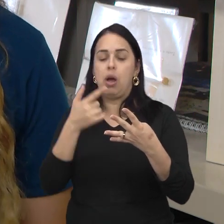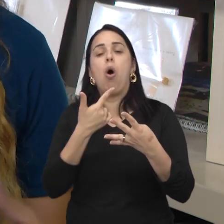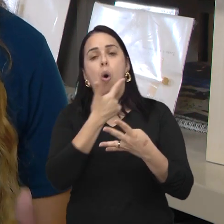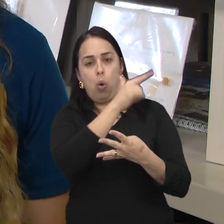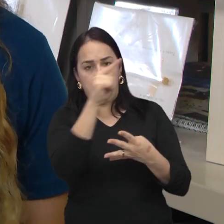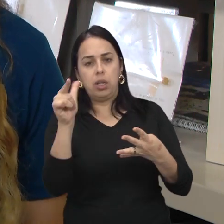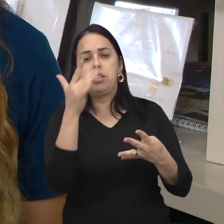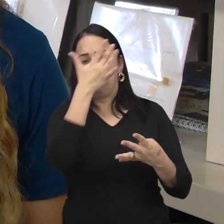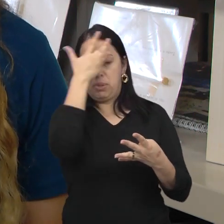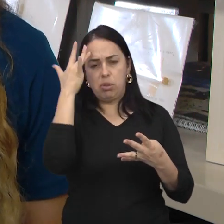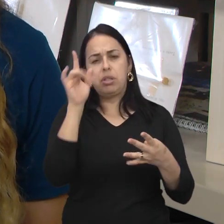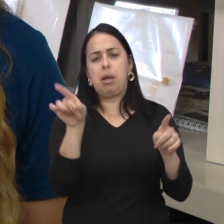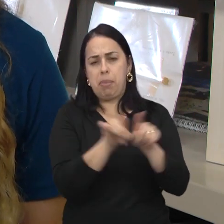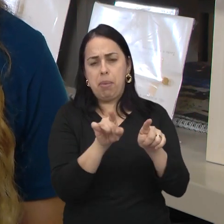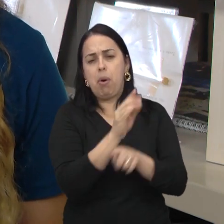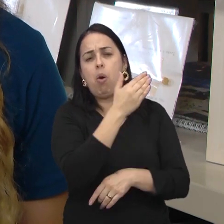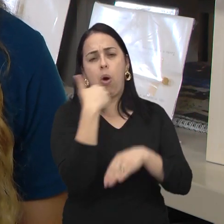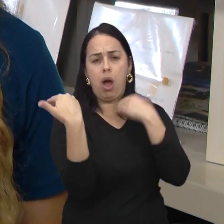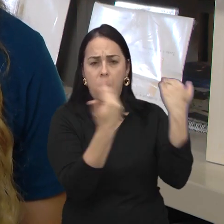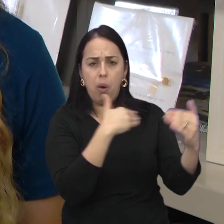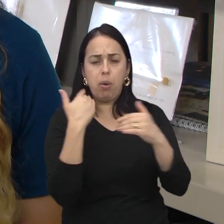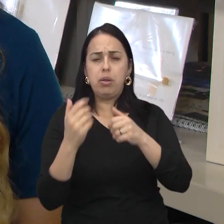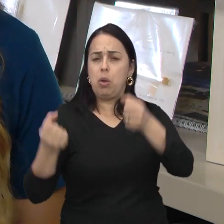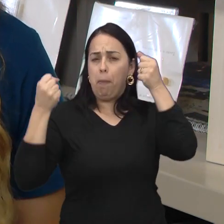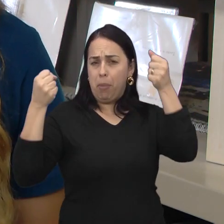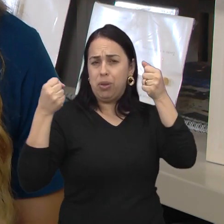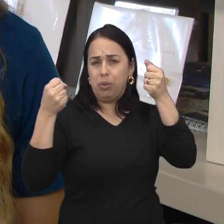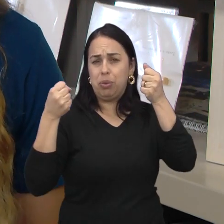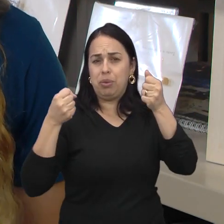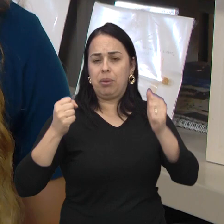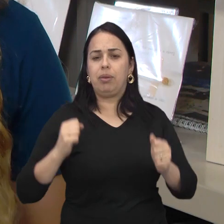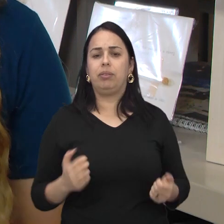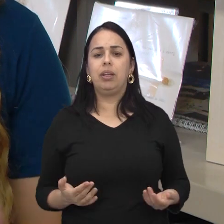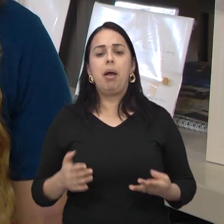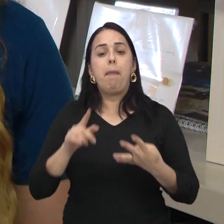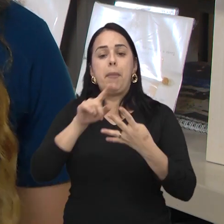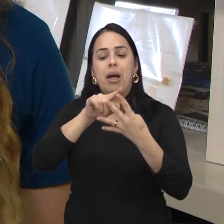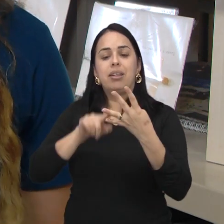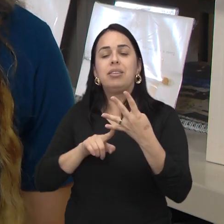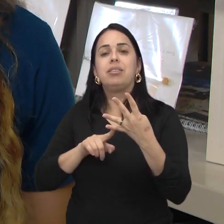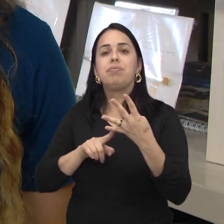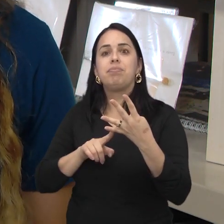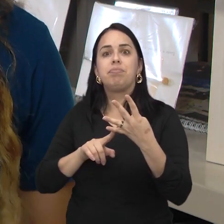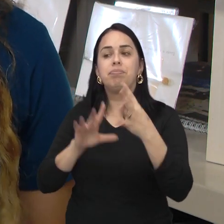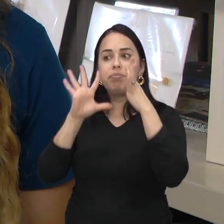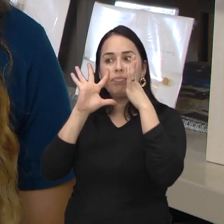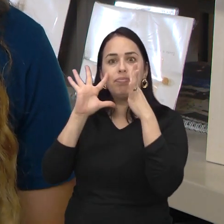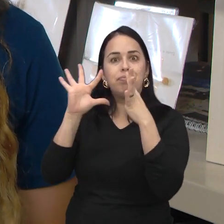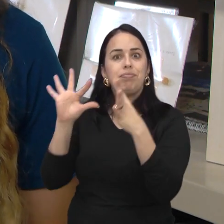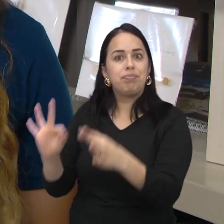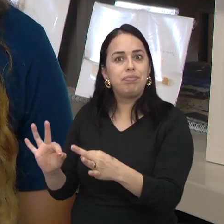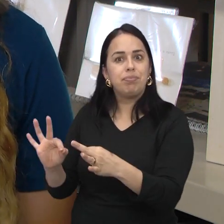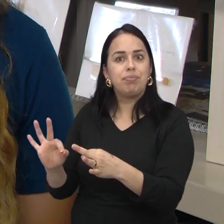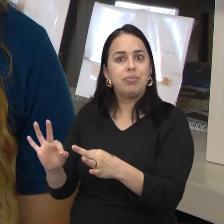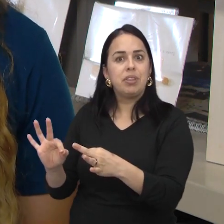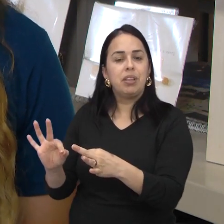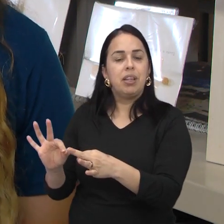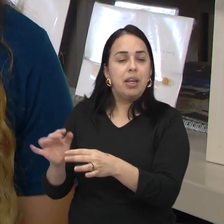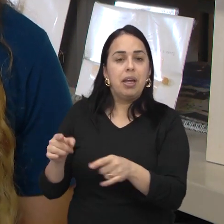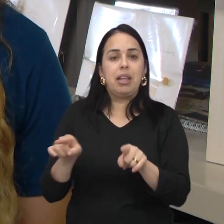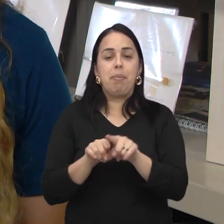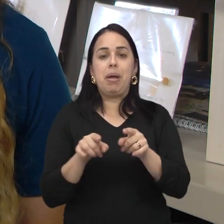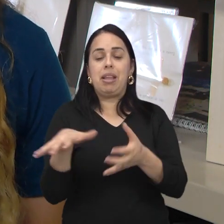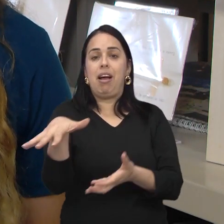acabaram morrendo também depois em decorrência desse evento, desse protesto, começaram a se chamar a atenção para essa